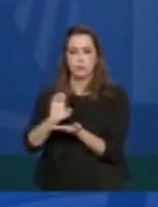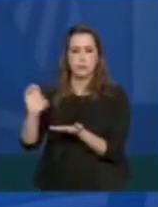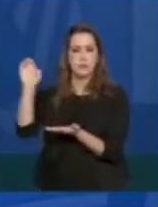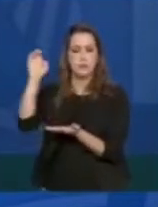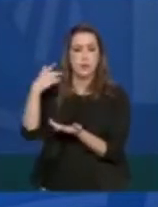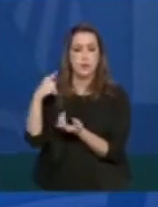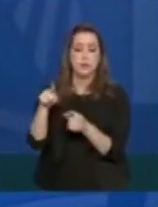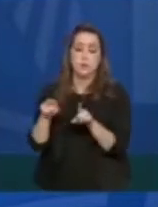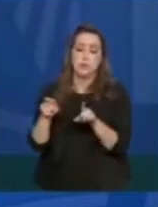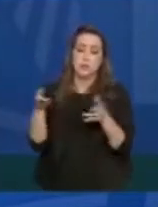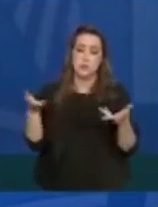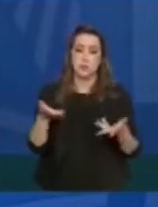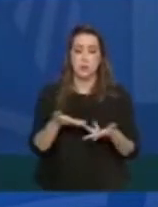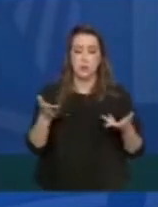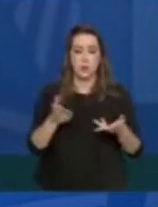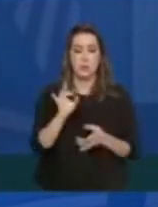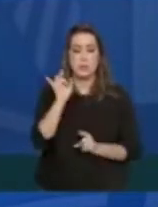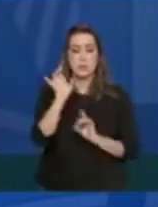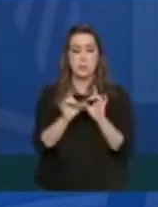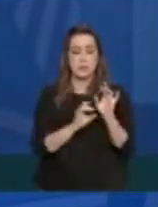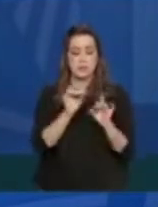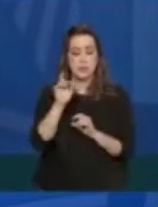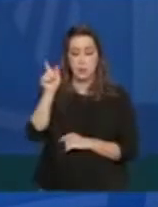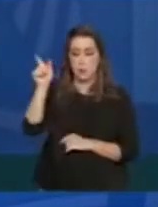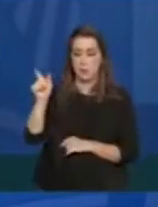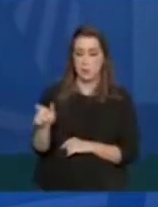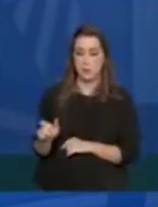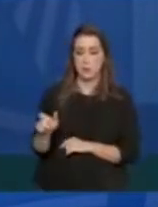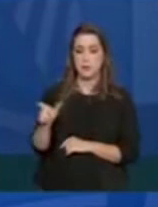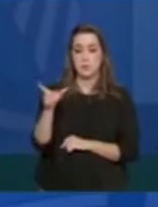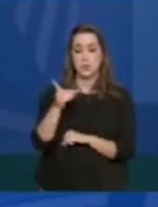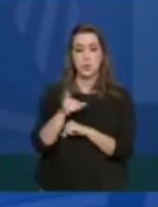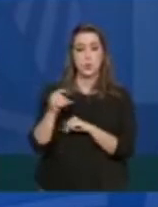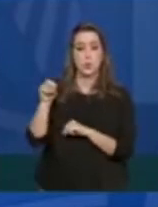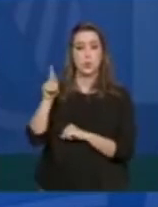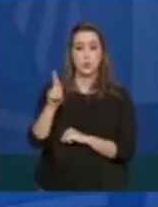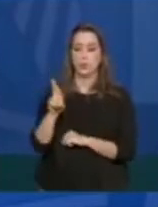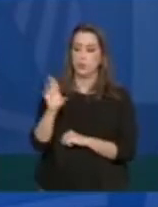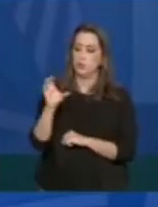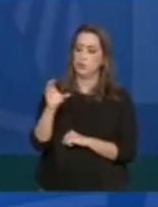e o faço de modo especial na pessoa do Dr. Cristiano,